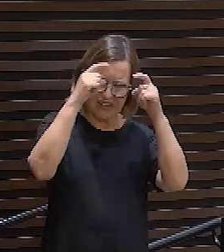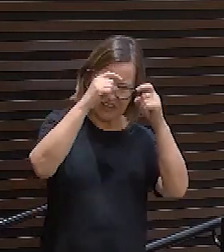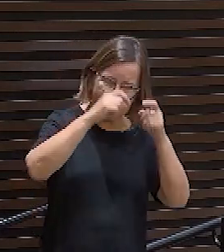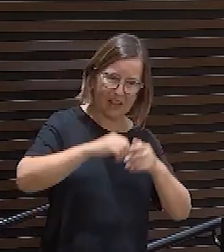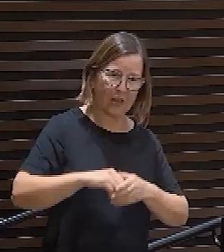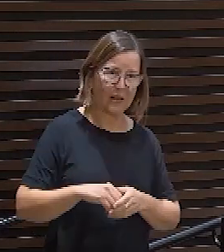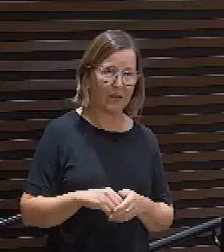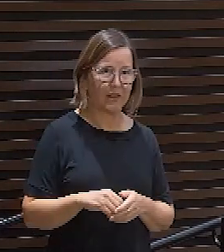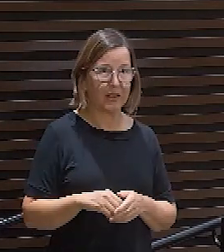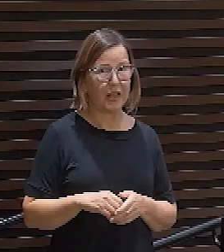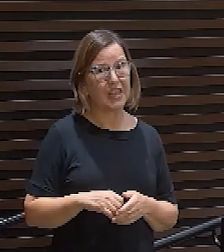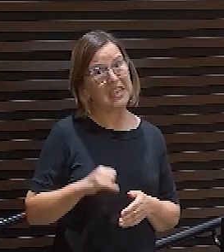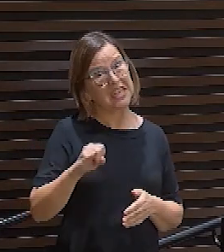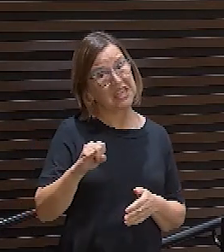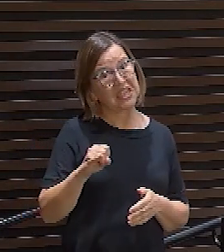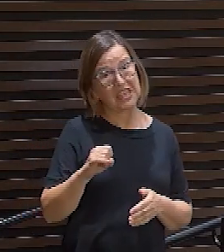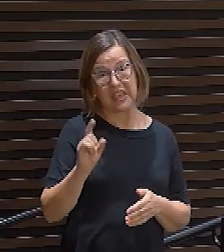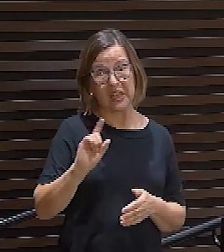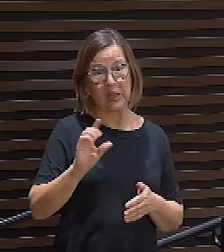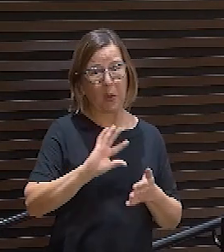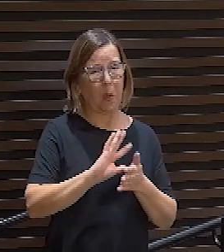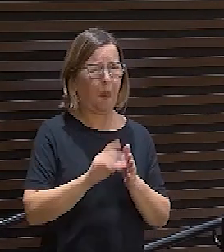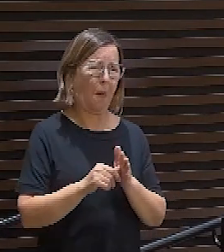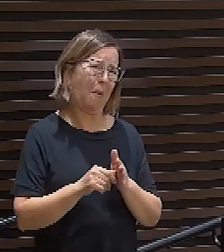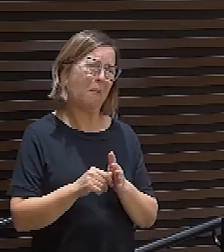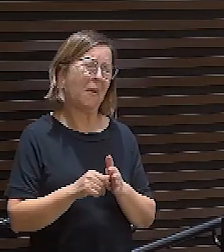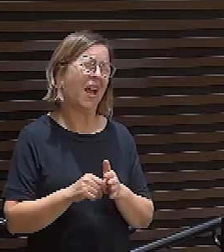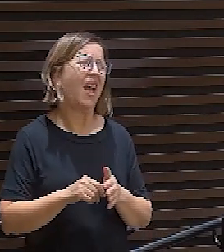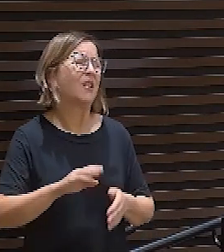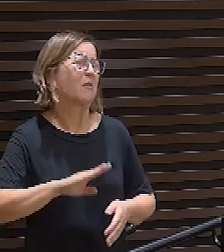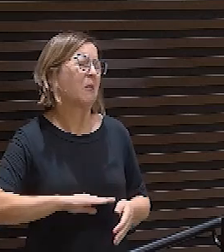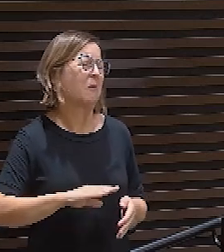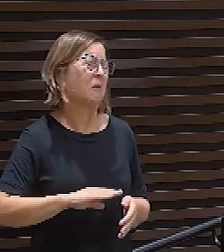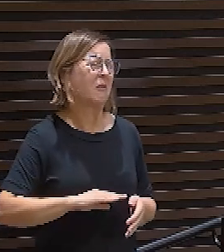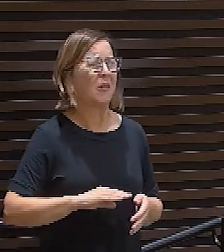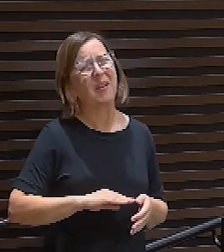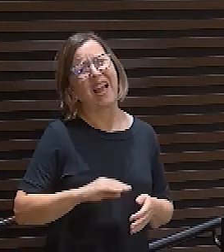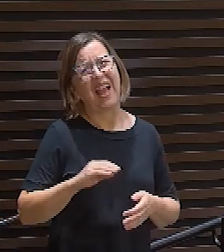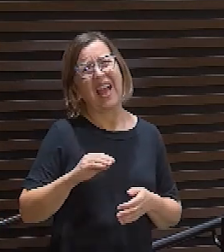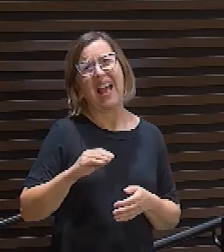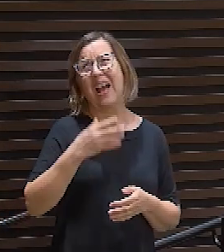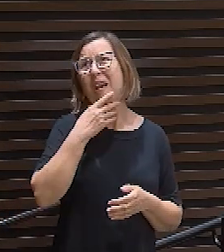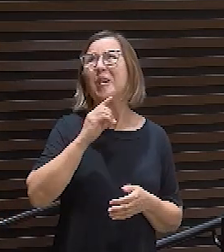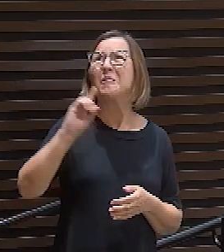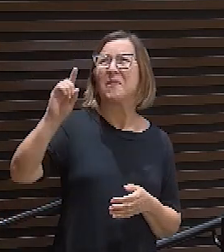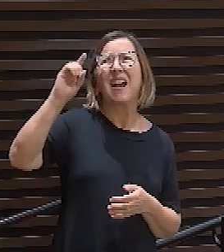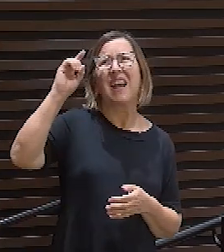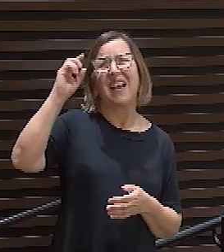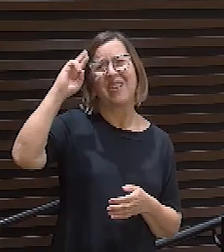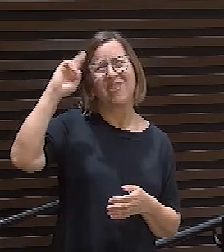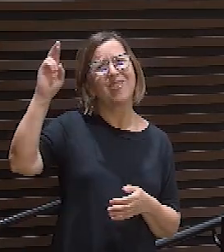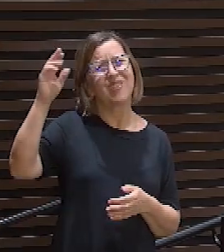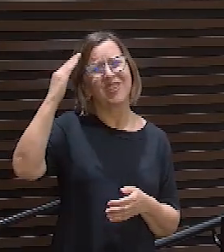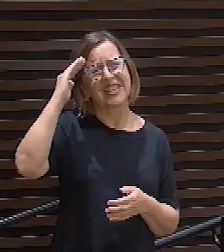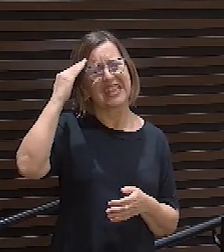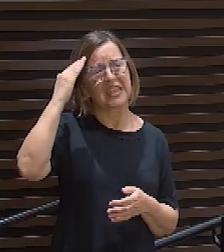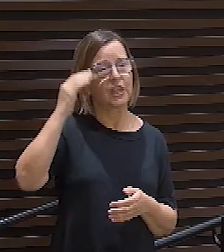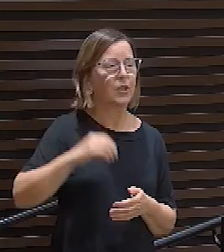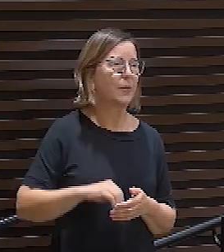não roubasse, ele ia morrer de fome. Senhor, o Senhor é amor, o Senhor vai entender, meu pai. Aí Deus olha para ele e fala,